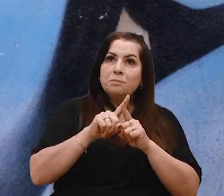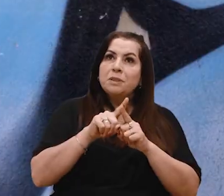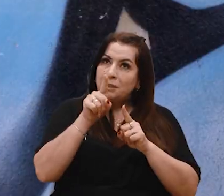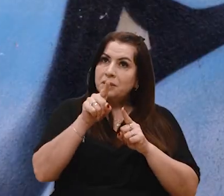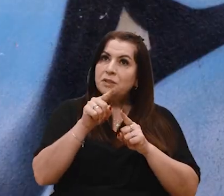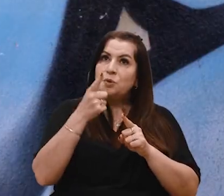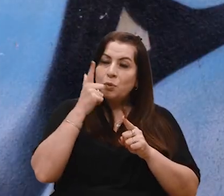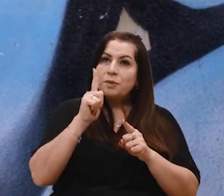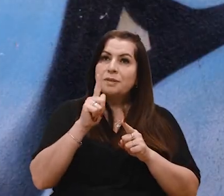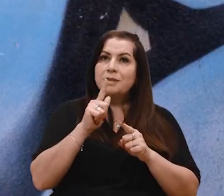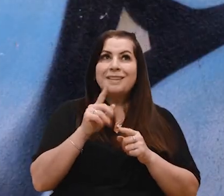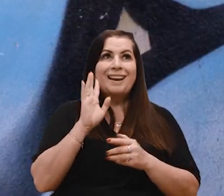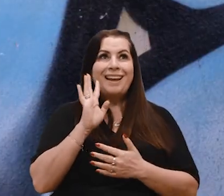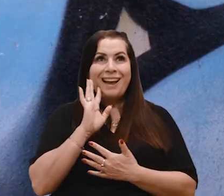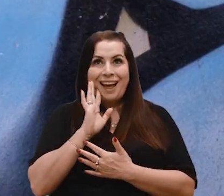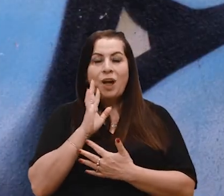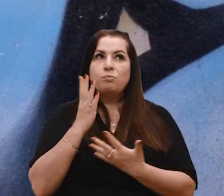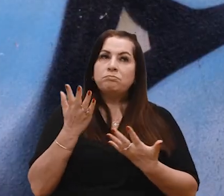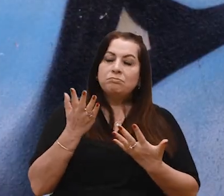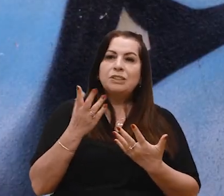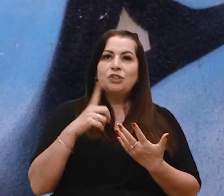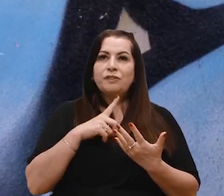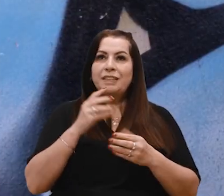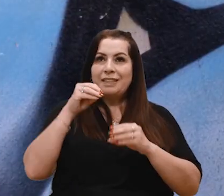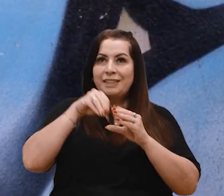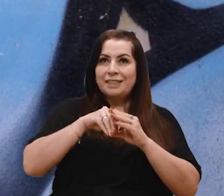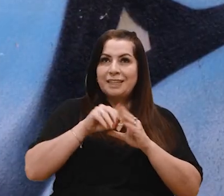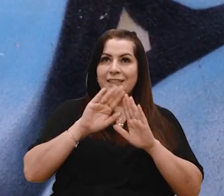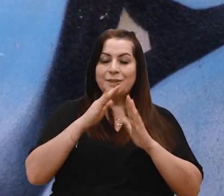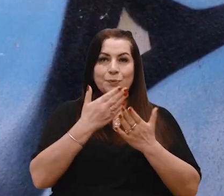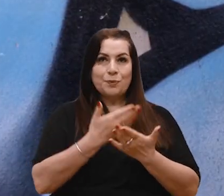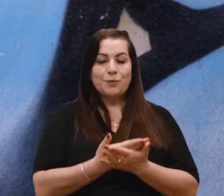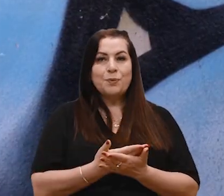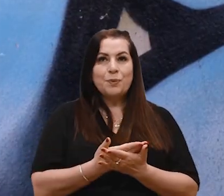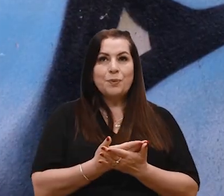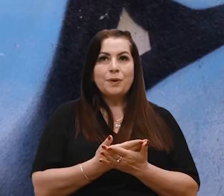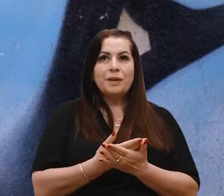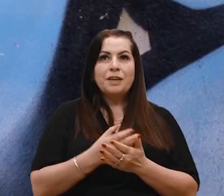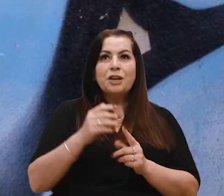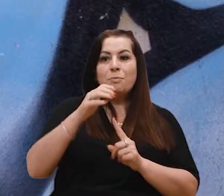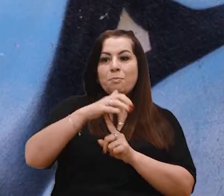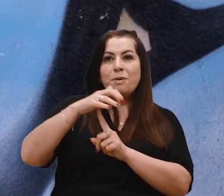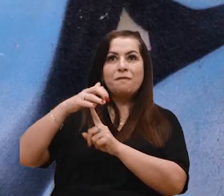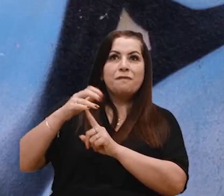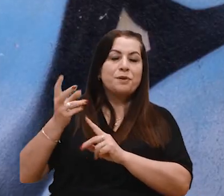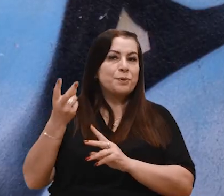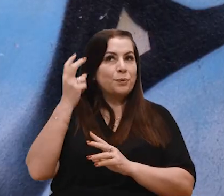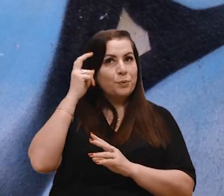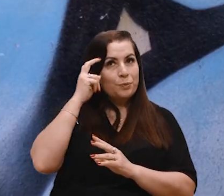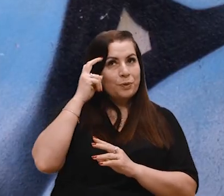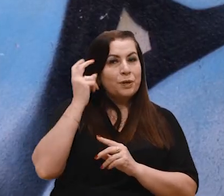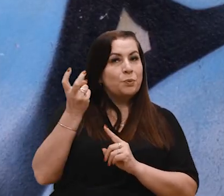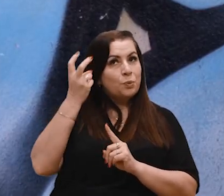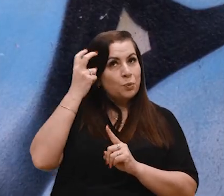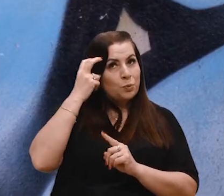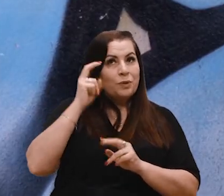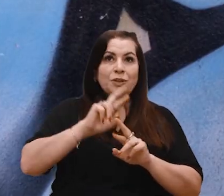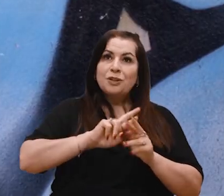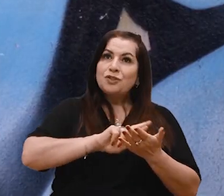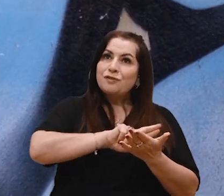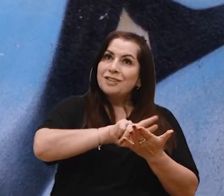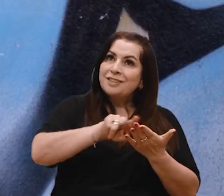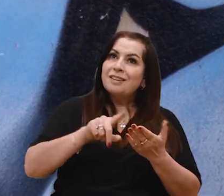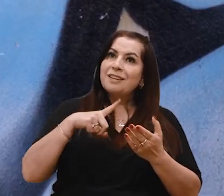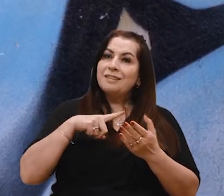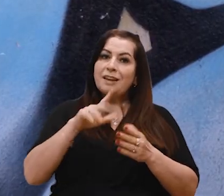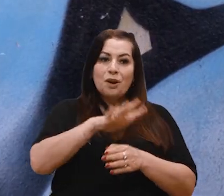pensando, falou inclusive disso, de como seria legal se a gente tivesse dentro das nossas escolas uma feira cultural, com a